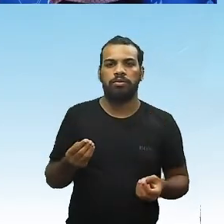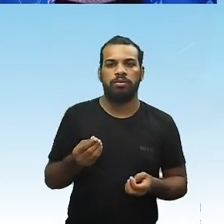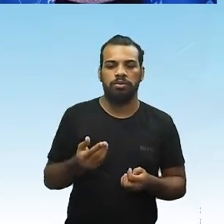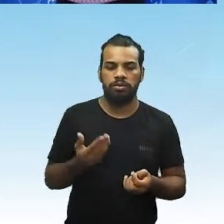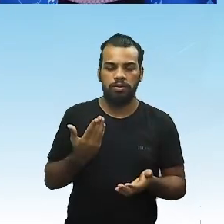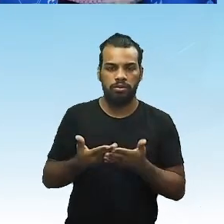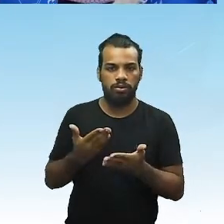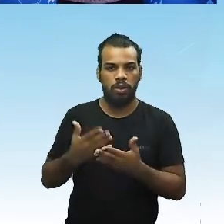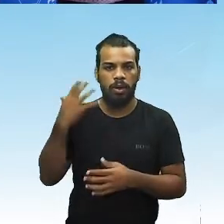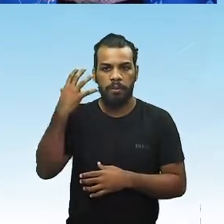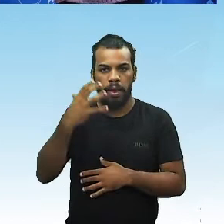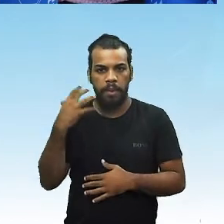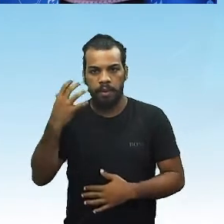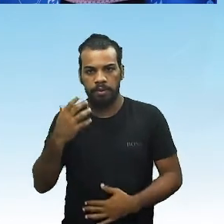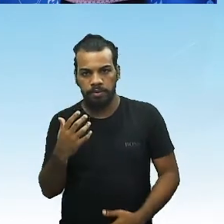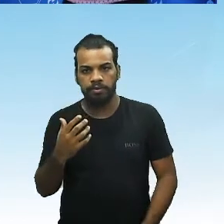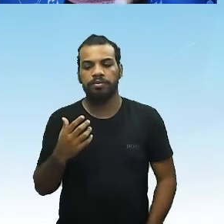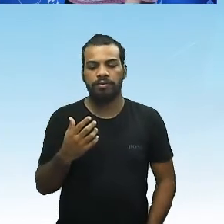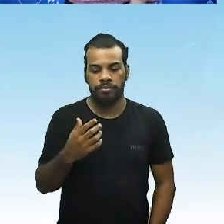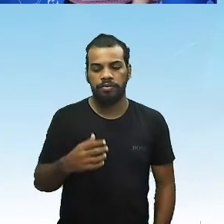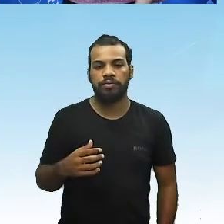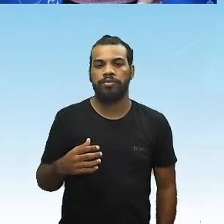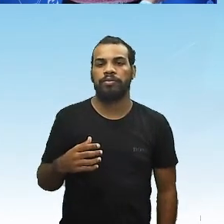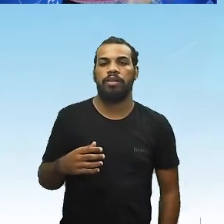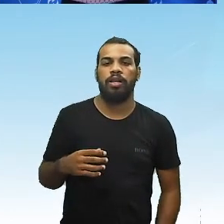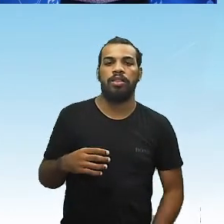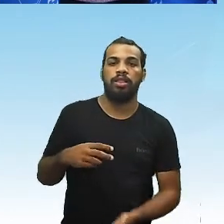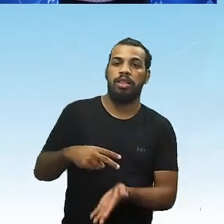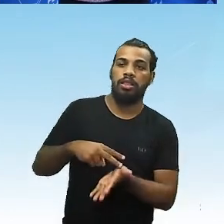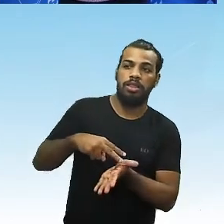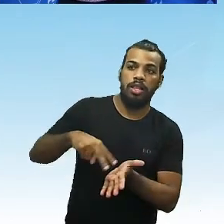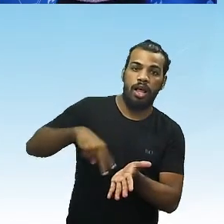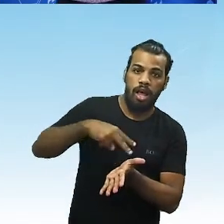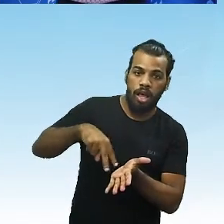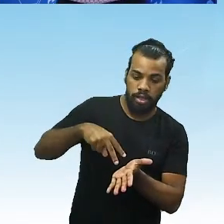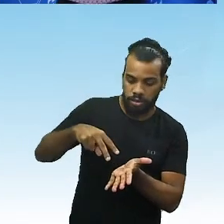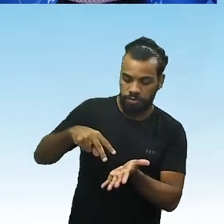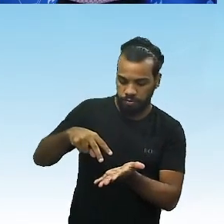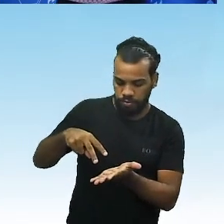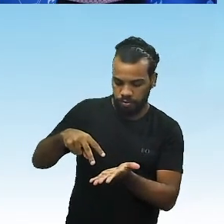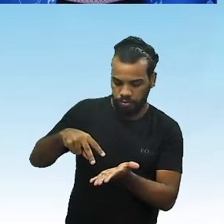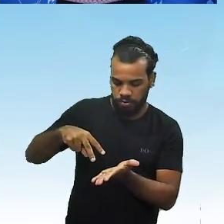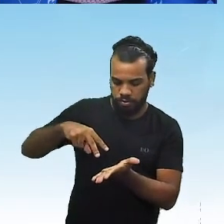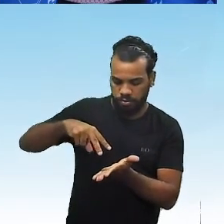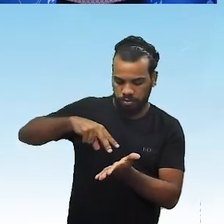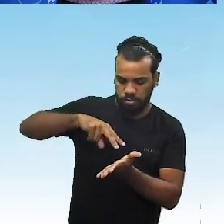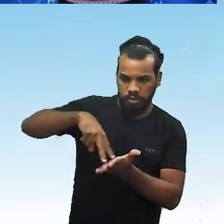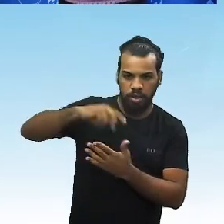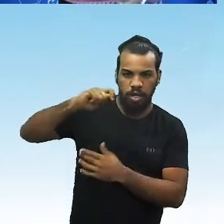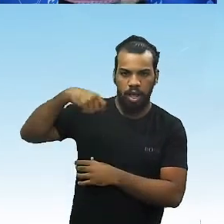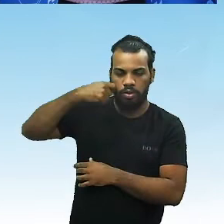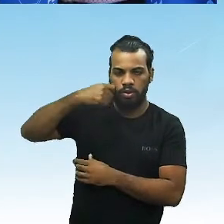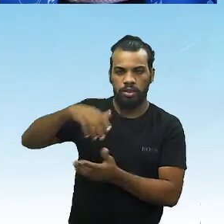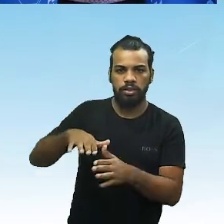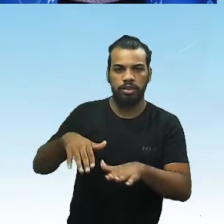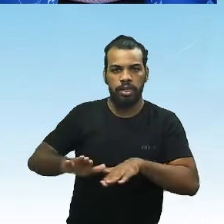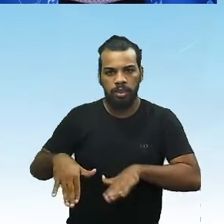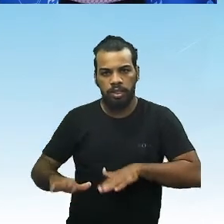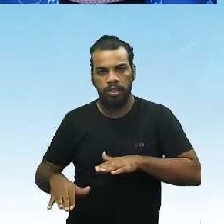mais o canto, né, começou a surgir também a dança, né, a gente vai ter em grandes musicais atores que sapateiam, né, que